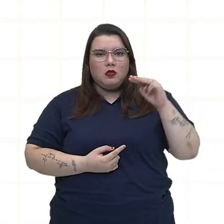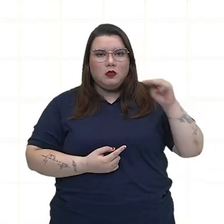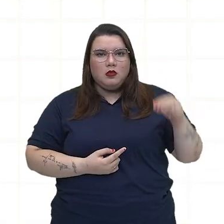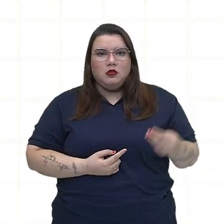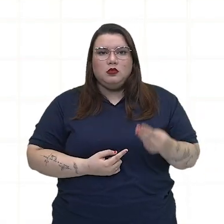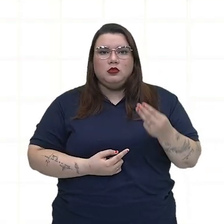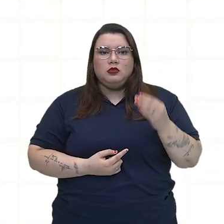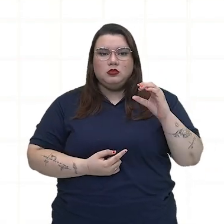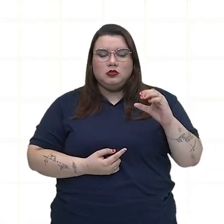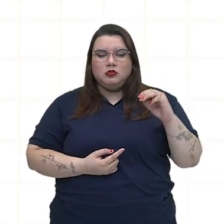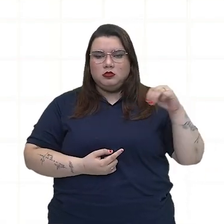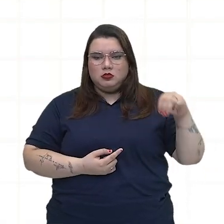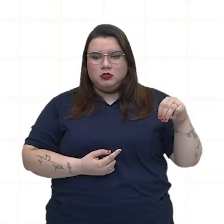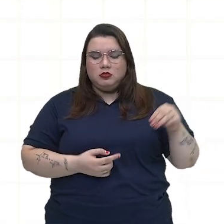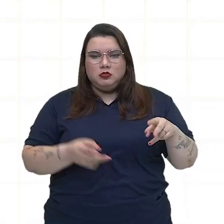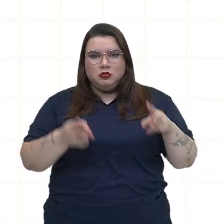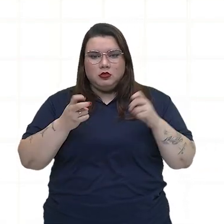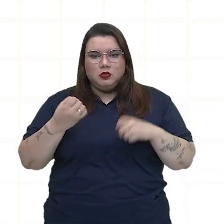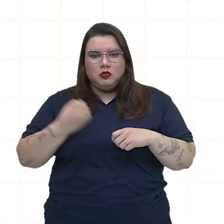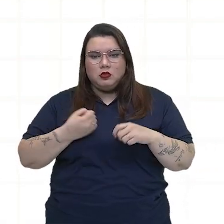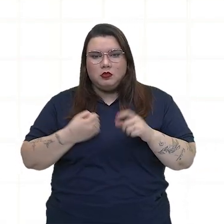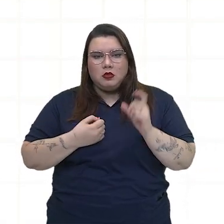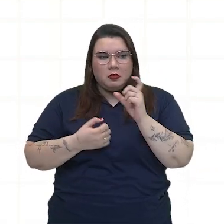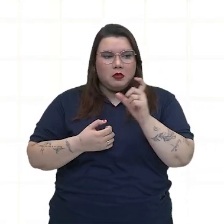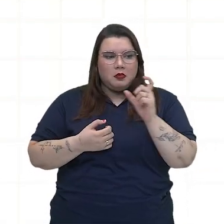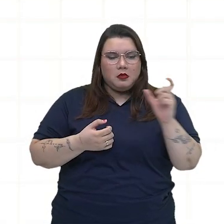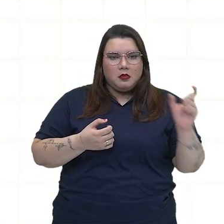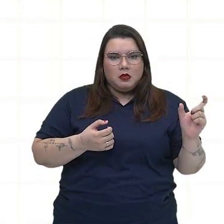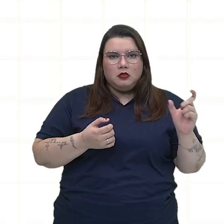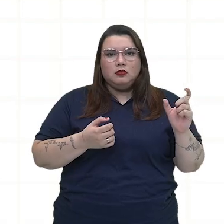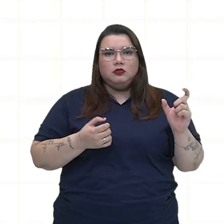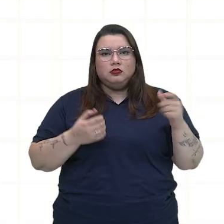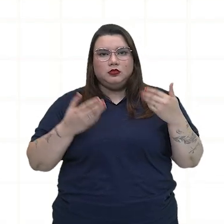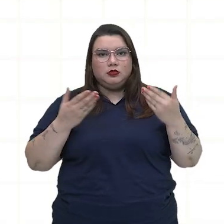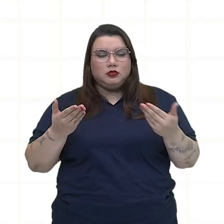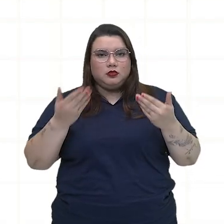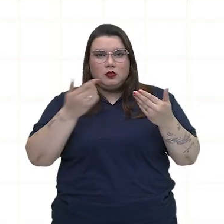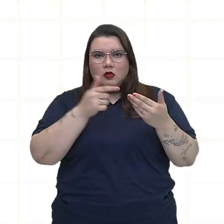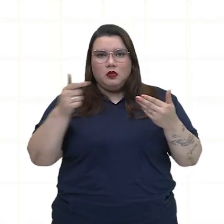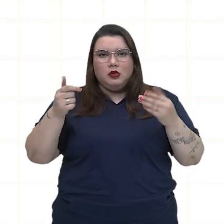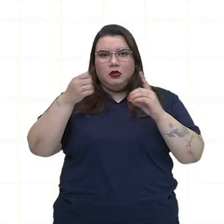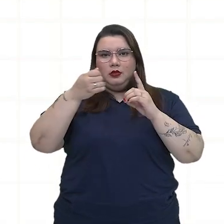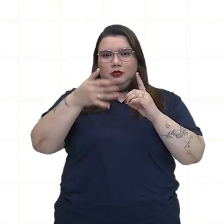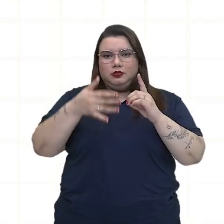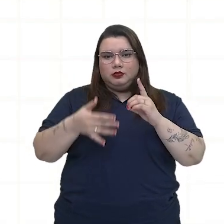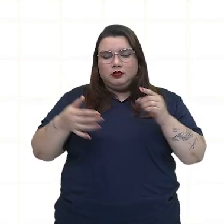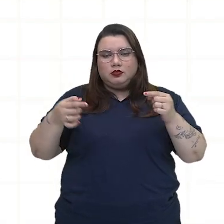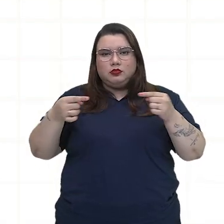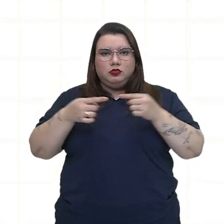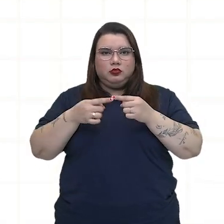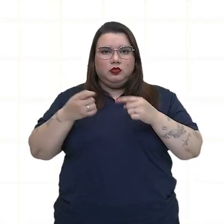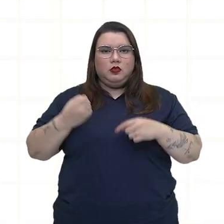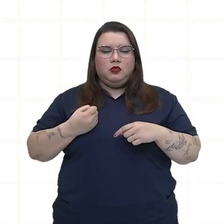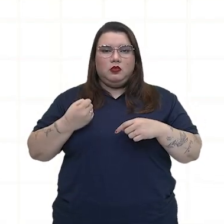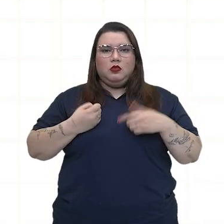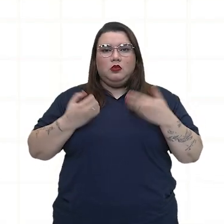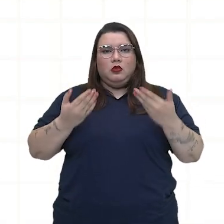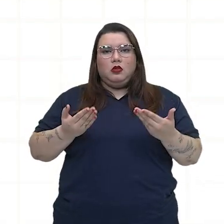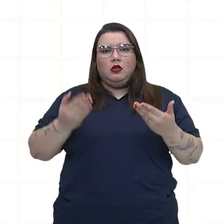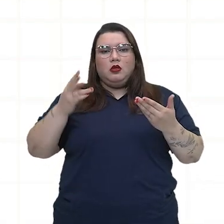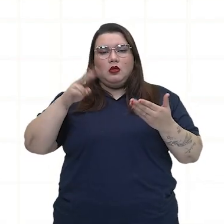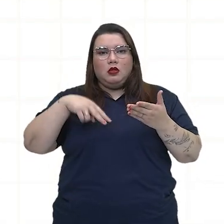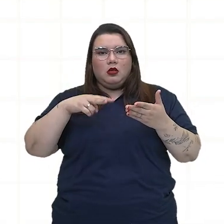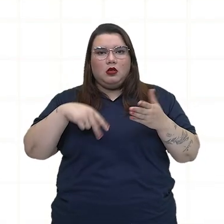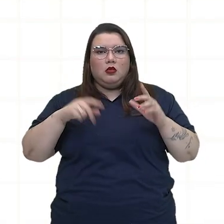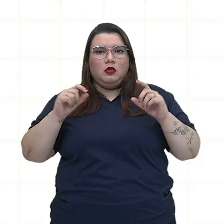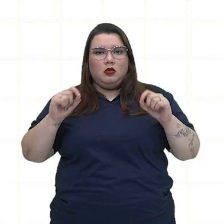de centímetros. Quando eu tenho esses números assim e não há uma descrição pós o número, eu sempre vou